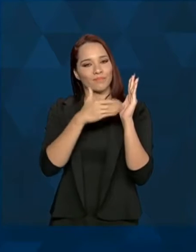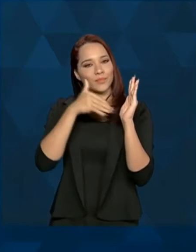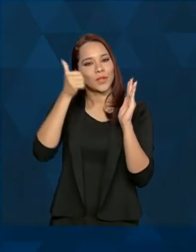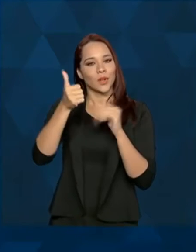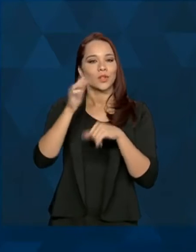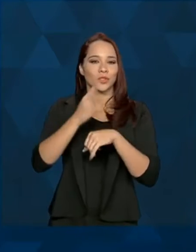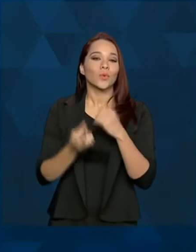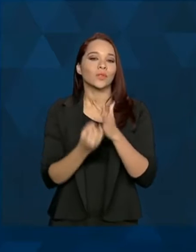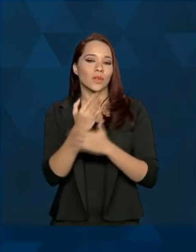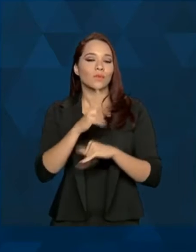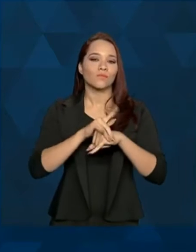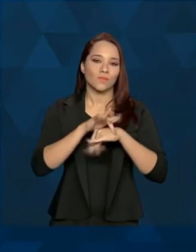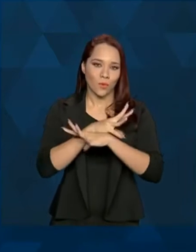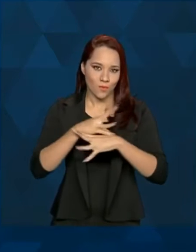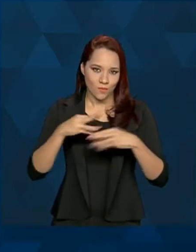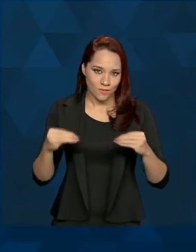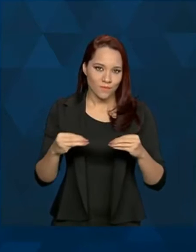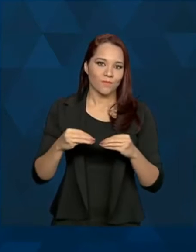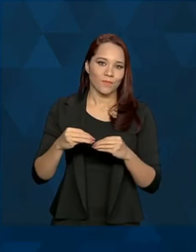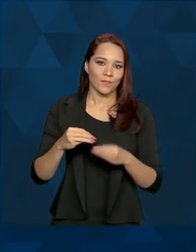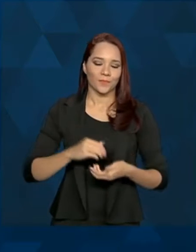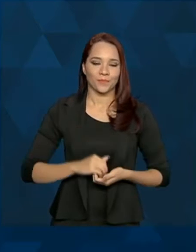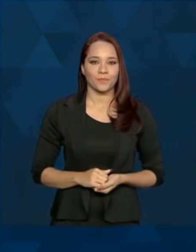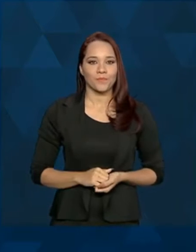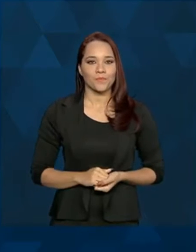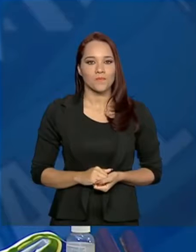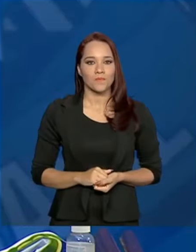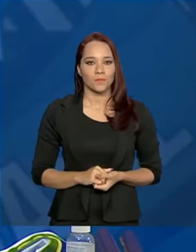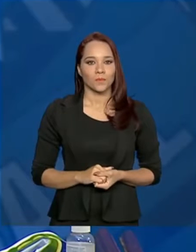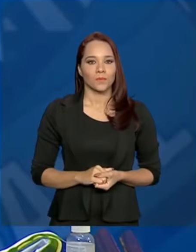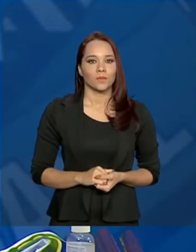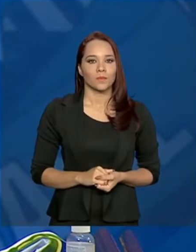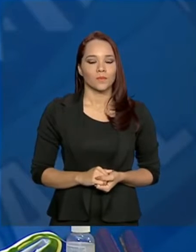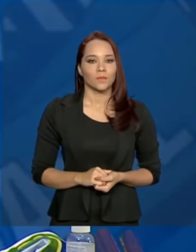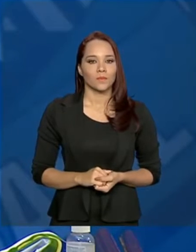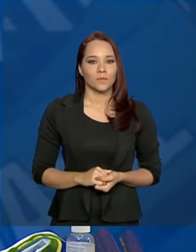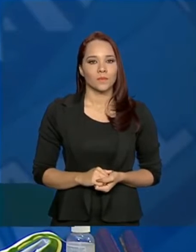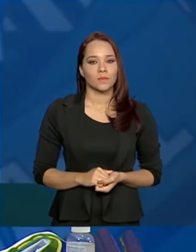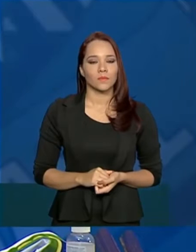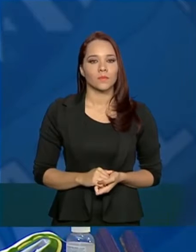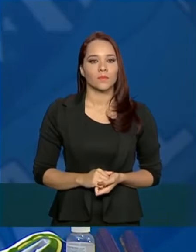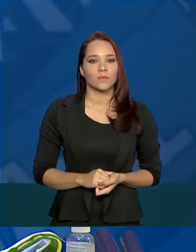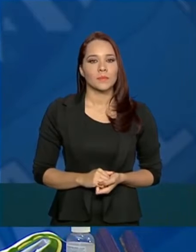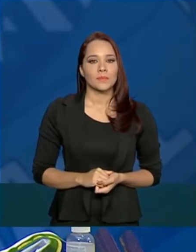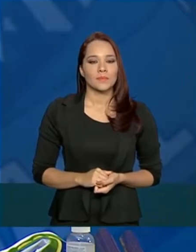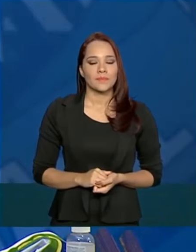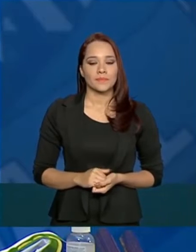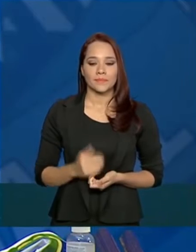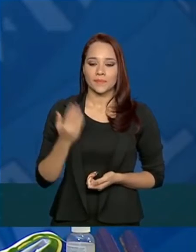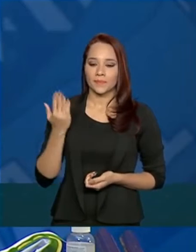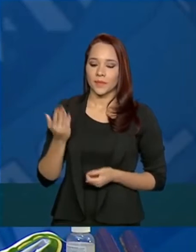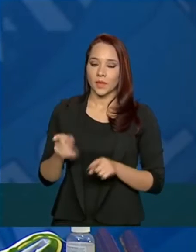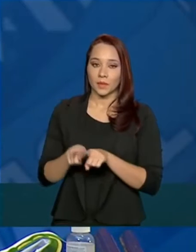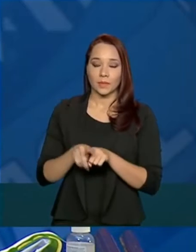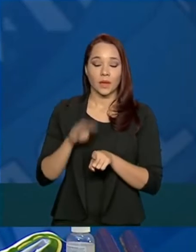da recuperação dos nossos pacientes. Próximo. E aí, portanto,